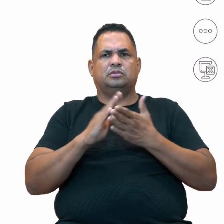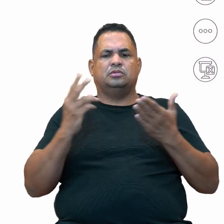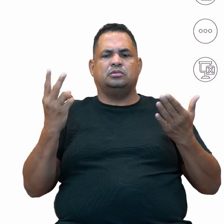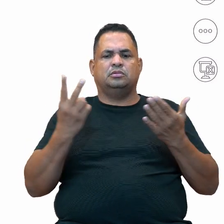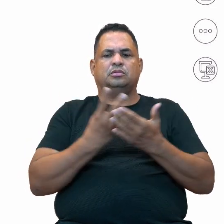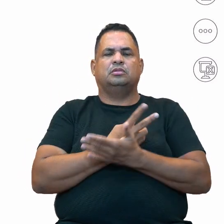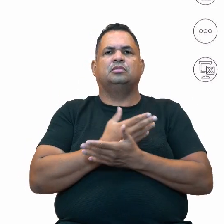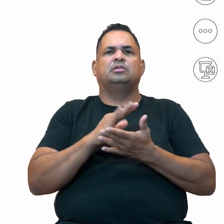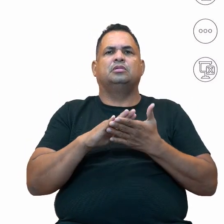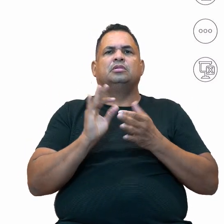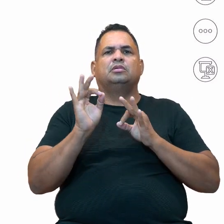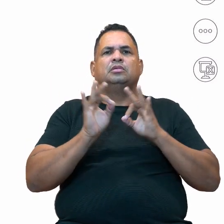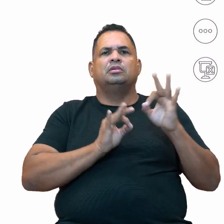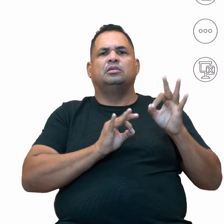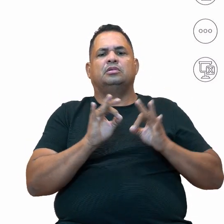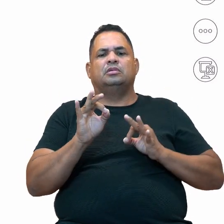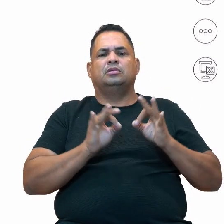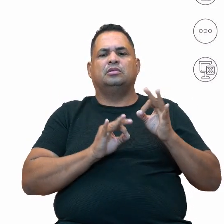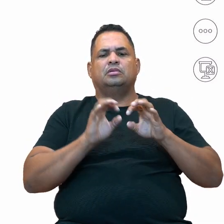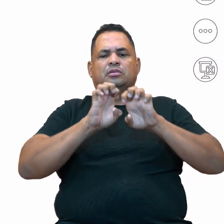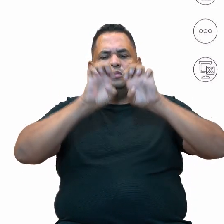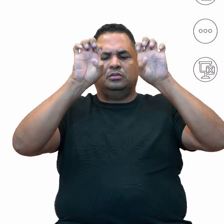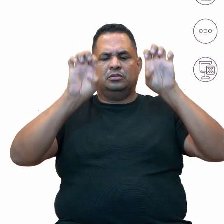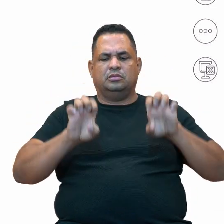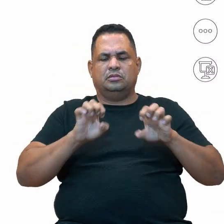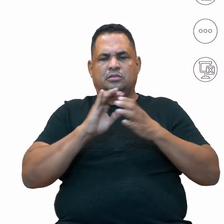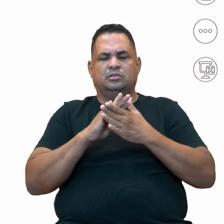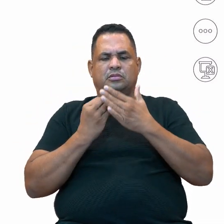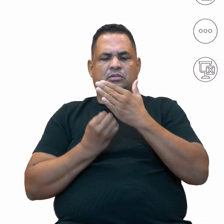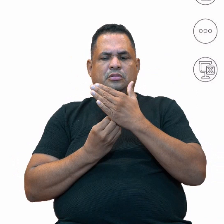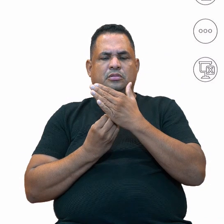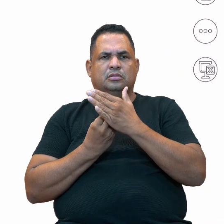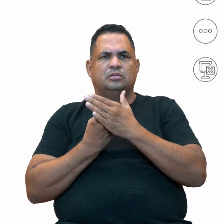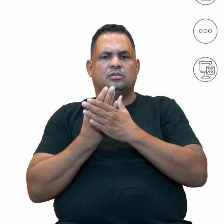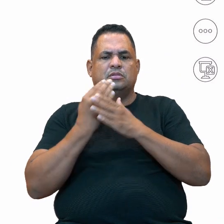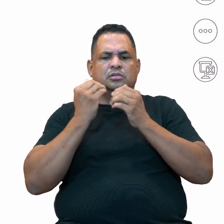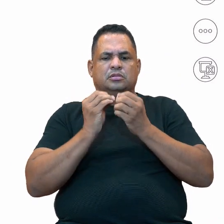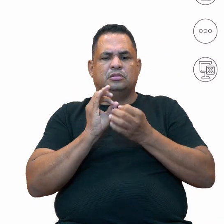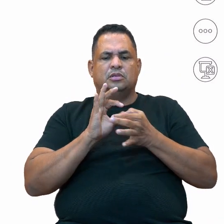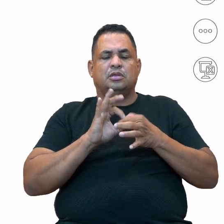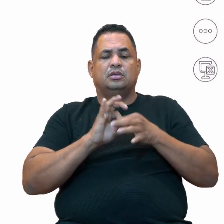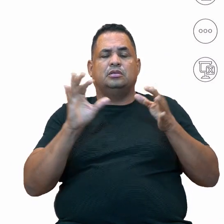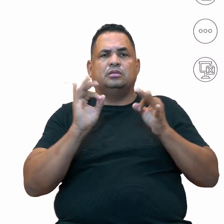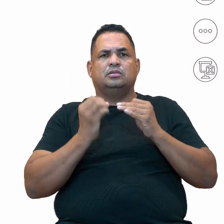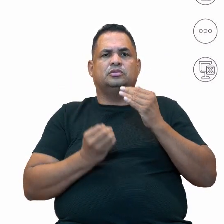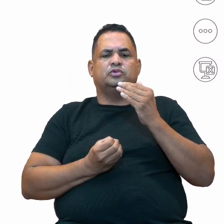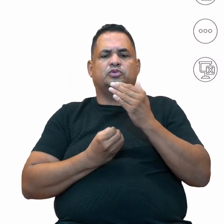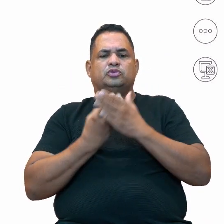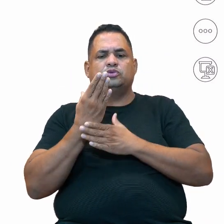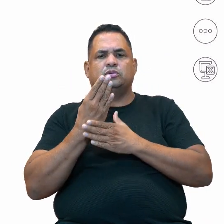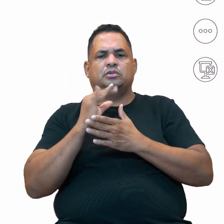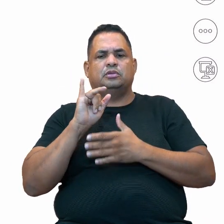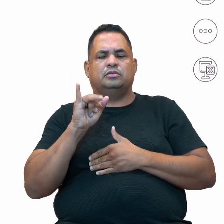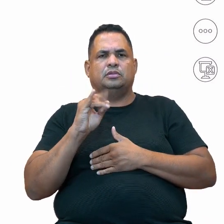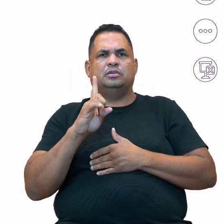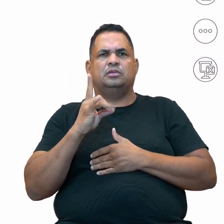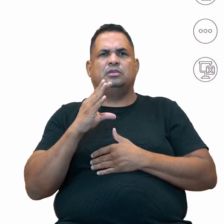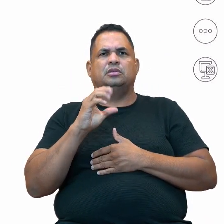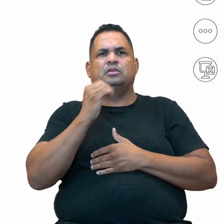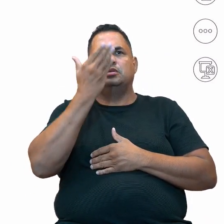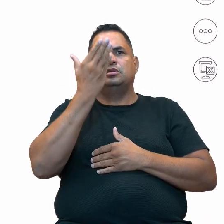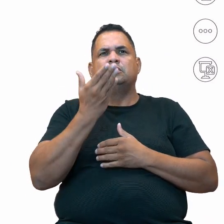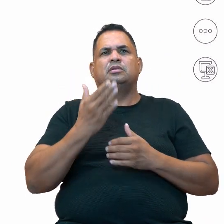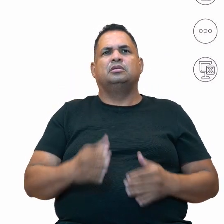esponjas, vai formar essa estrutura do broto, esse broto vai se desprender e vai formar uma nova hidra. Então, lá parece um